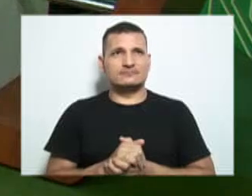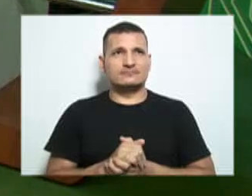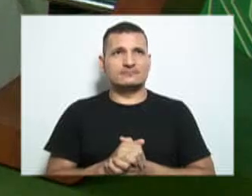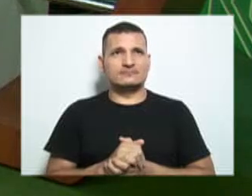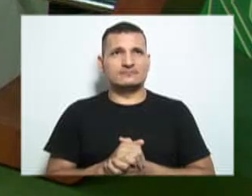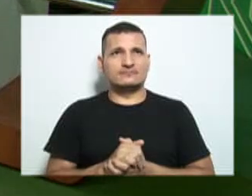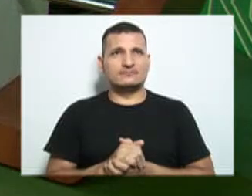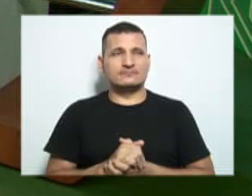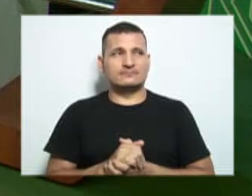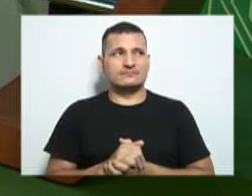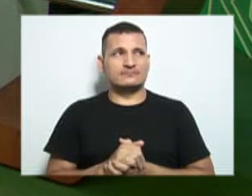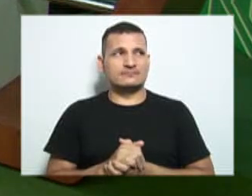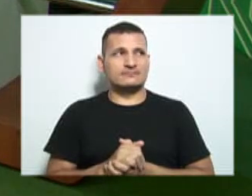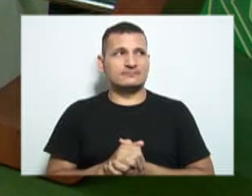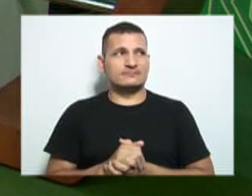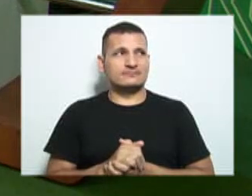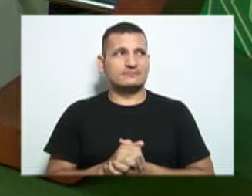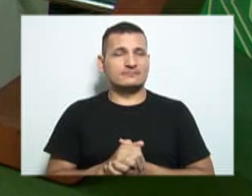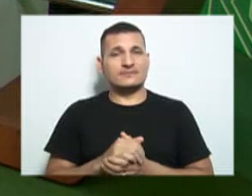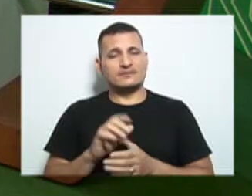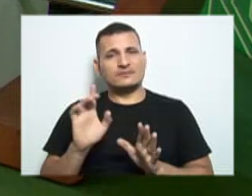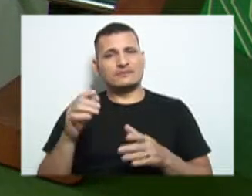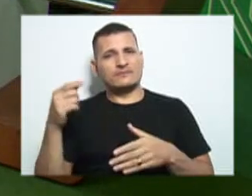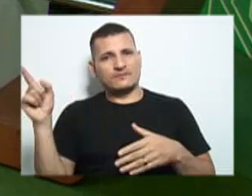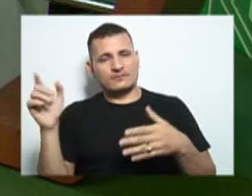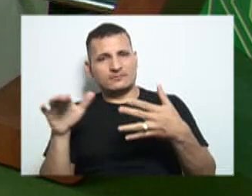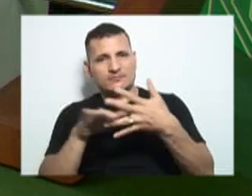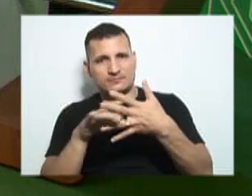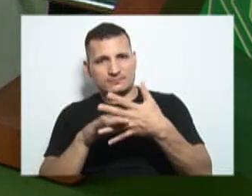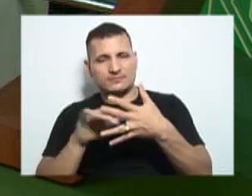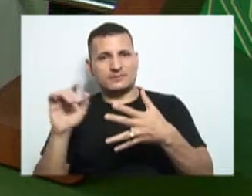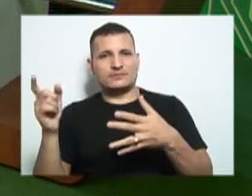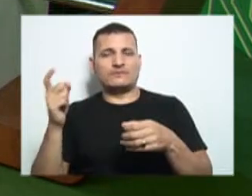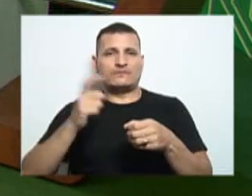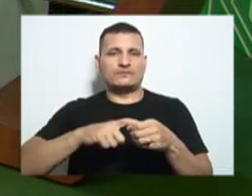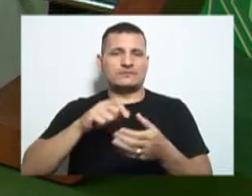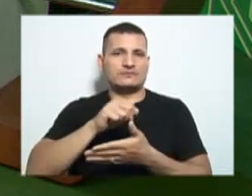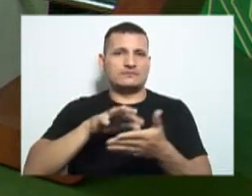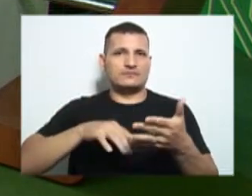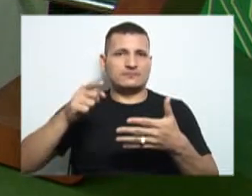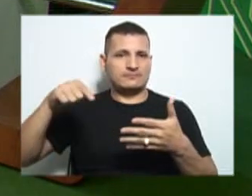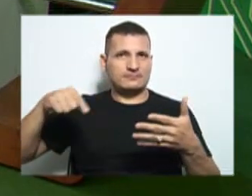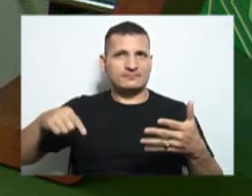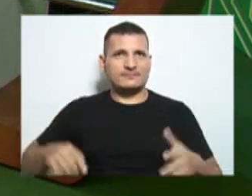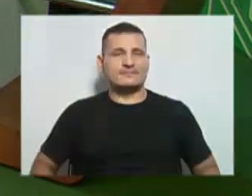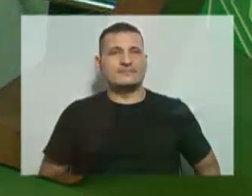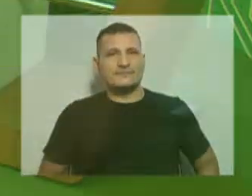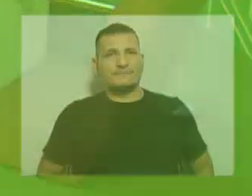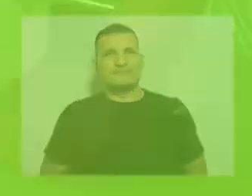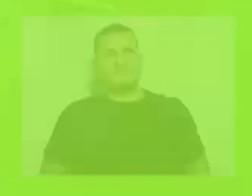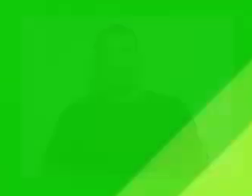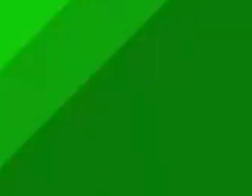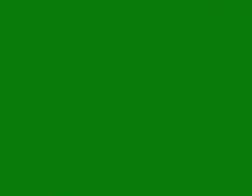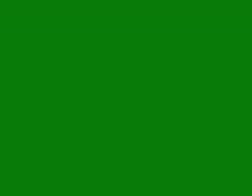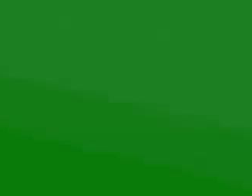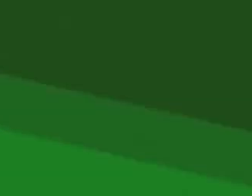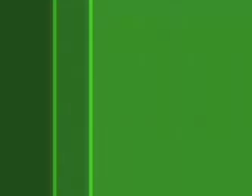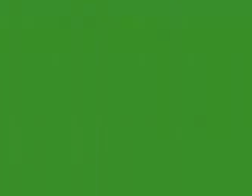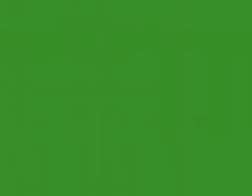aula, daqui a pouquinho retornamos com a correção das atividades. Até daqui a pouco.